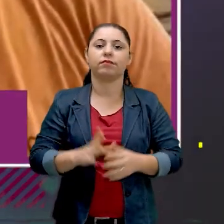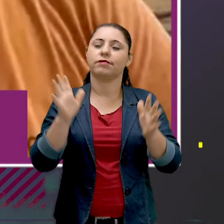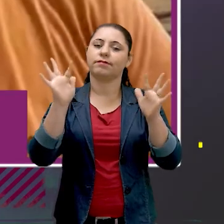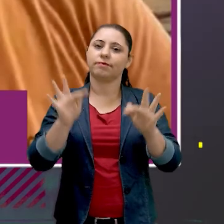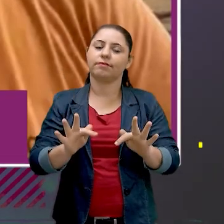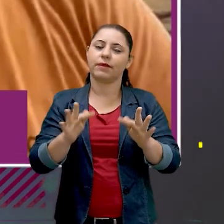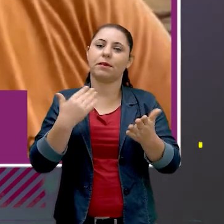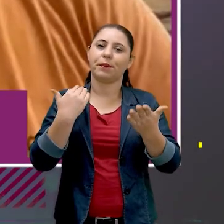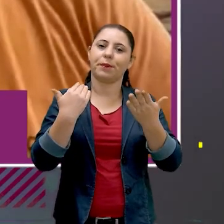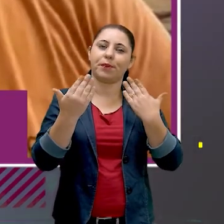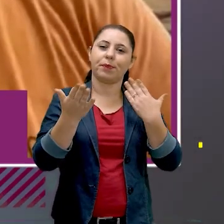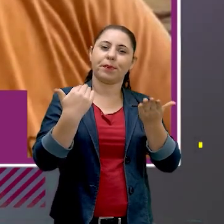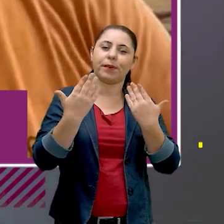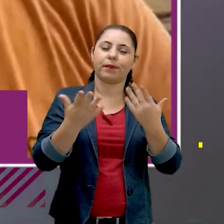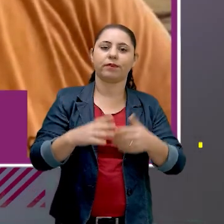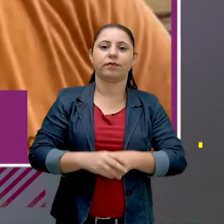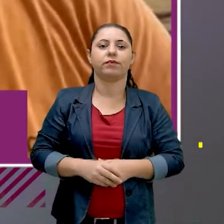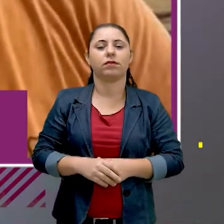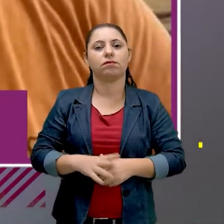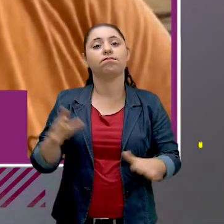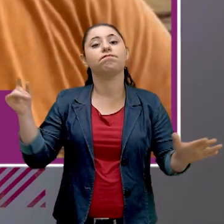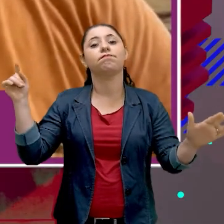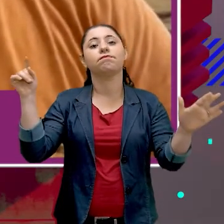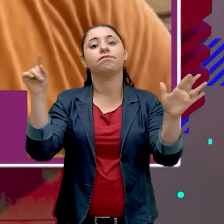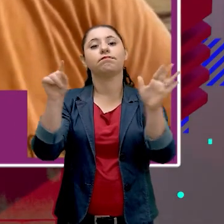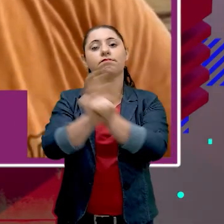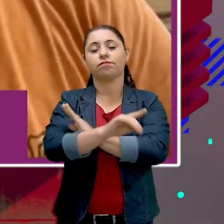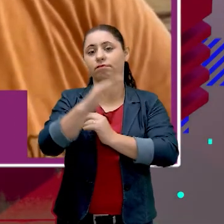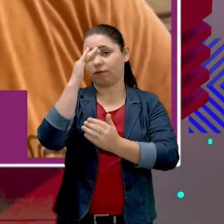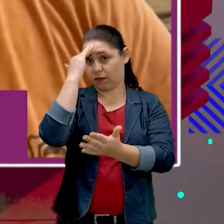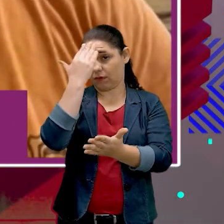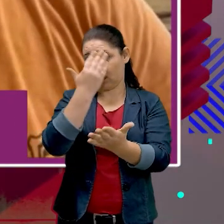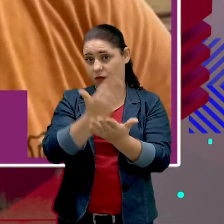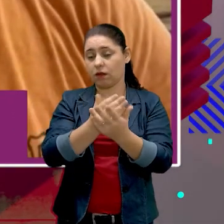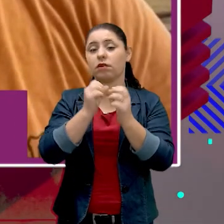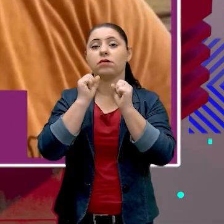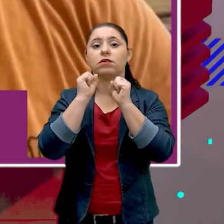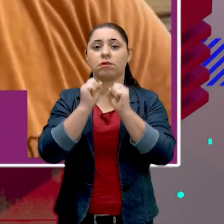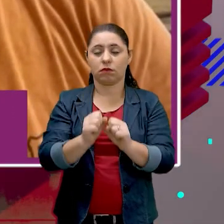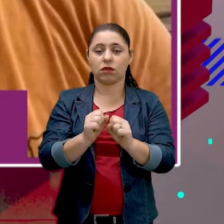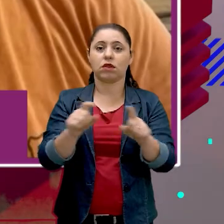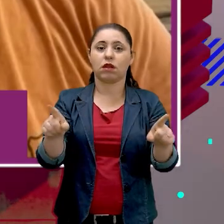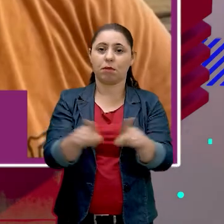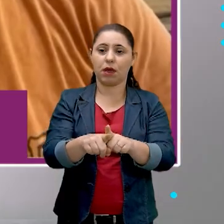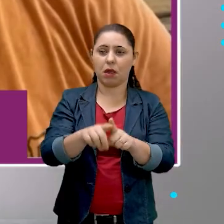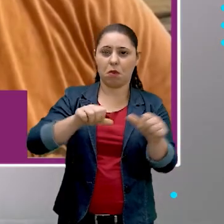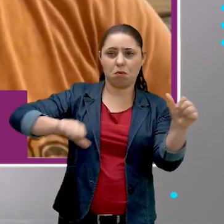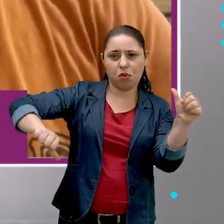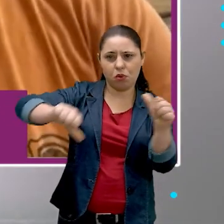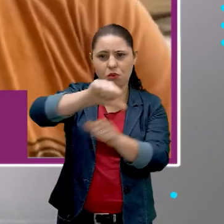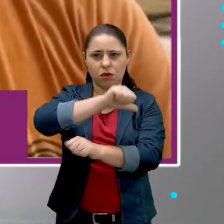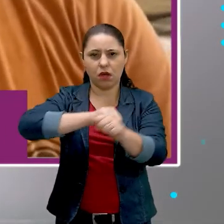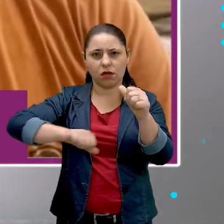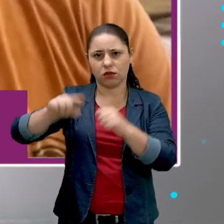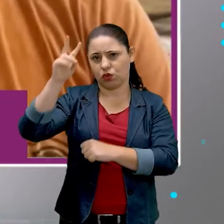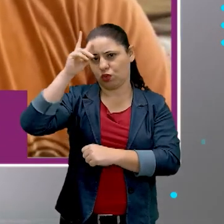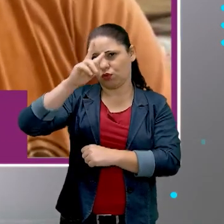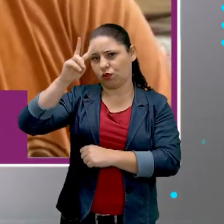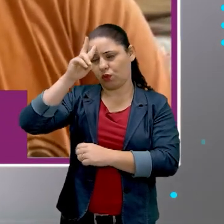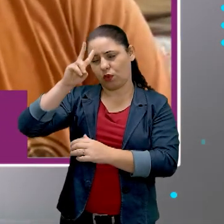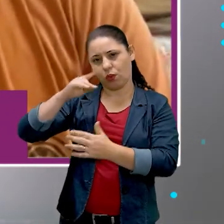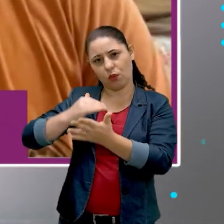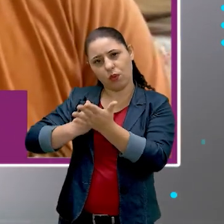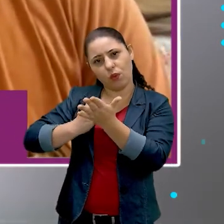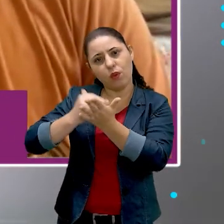gente finalizar, então, o nosso bate-papo, uma pergunta que eu acredito que possa também mudar o curso da nossa história, para a